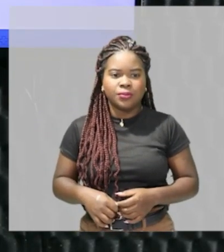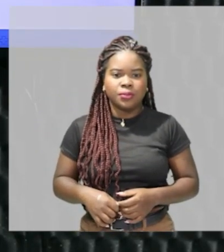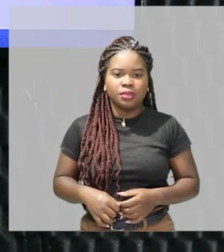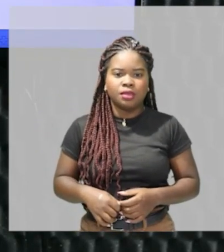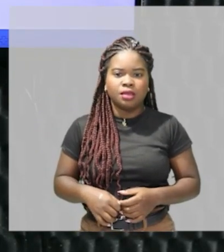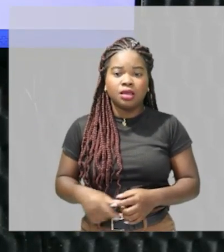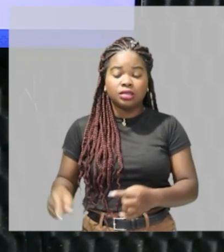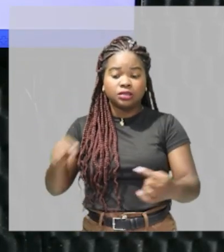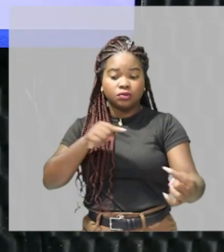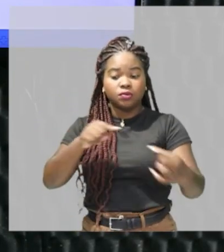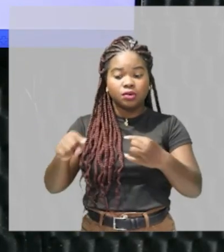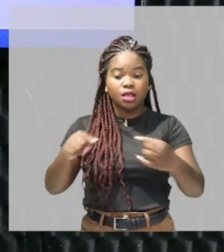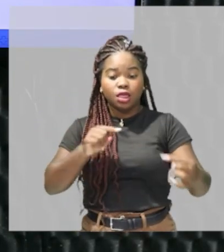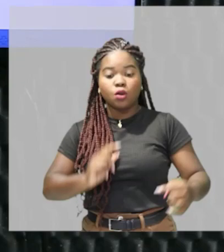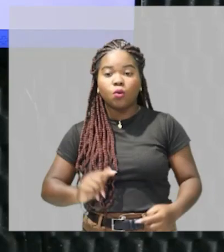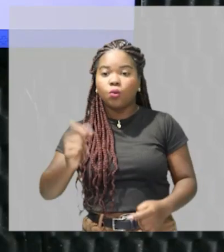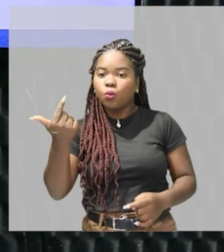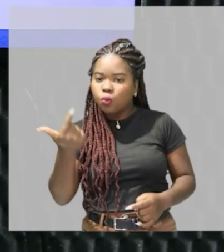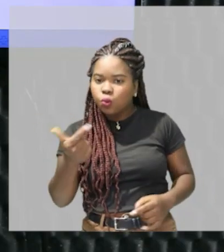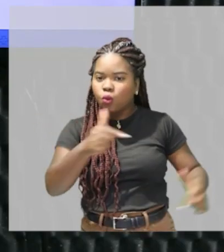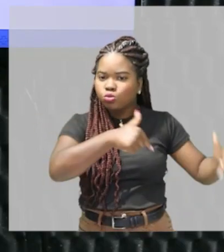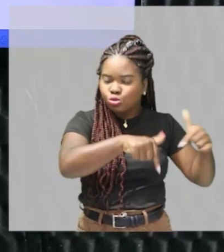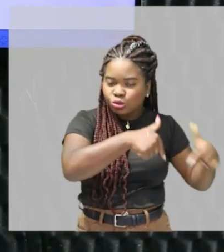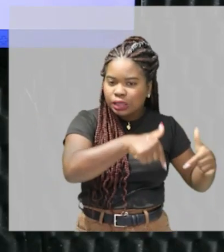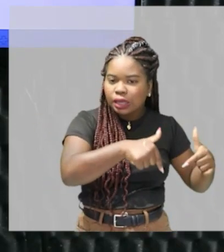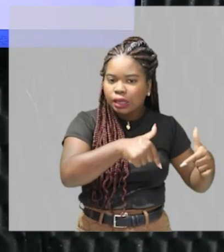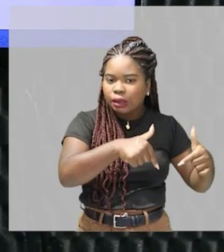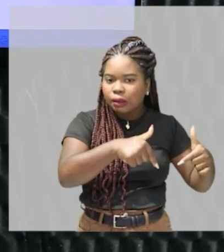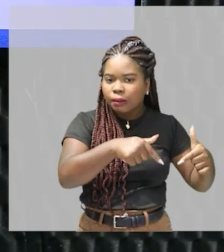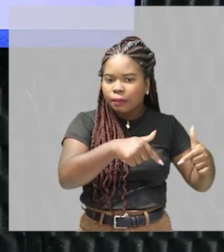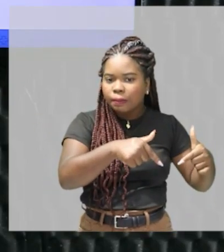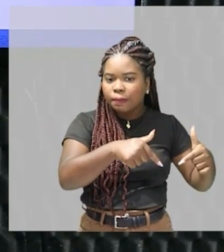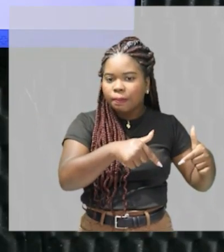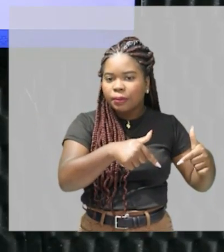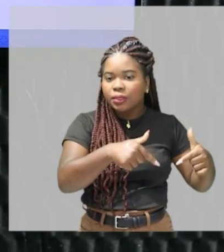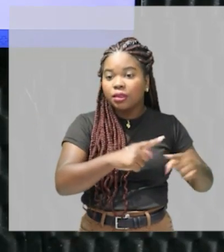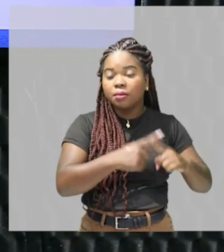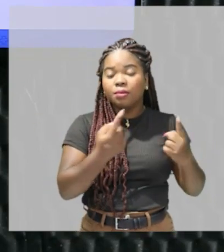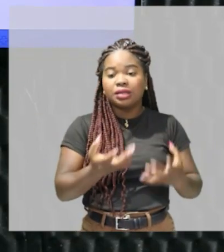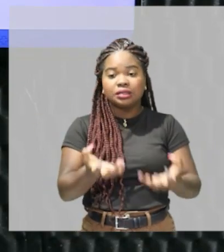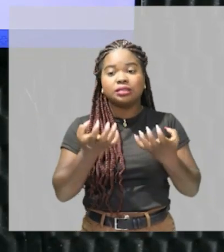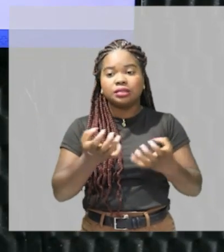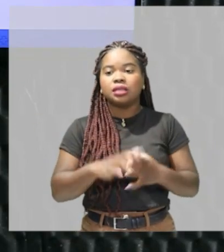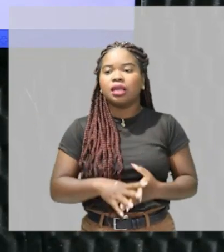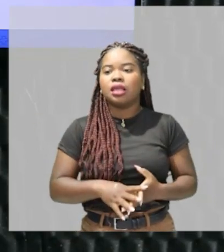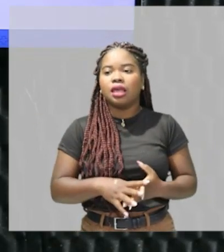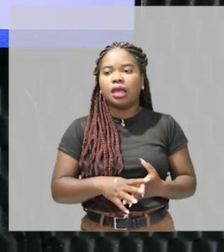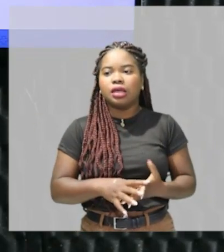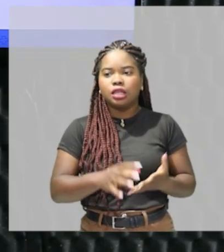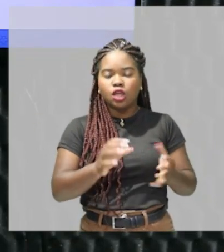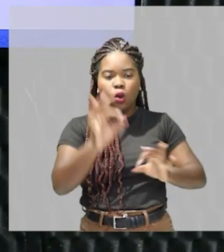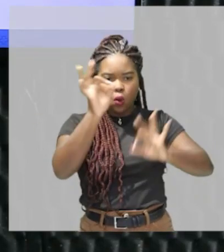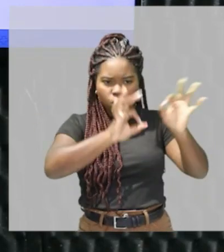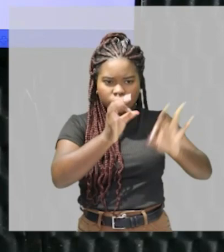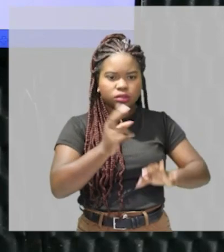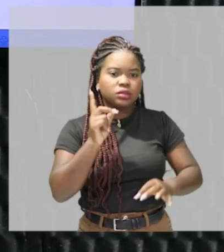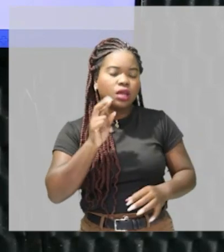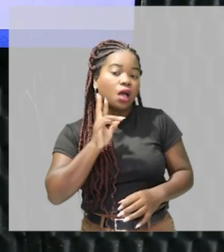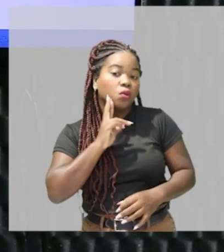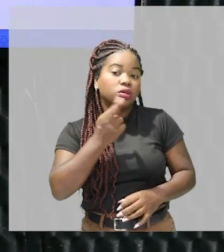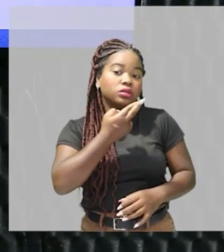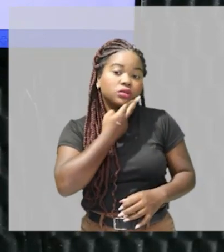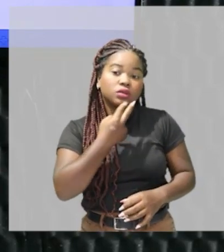competem com outros serviços. E eles querem listar os restaurantes como forma de lucro. Aí ele chama a